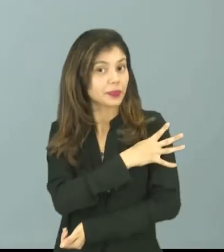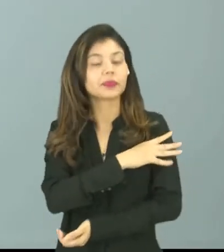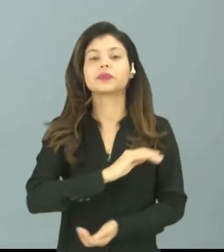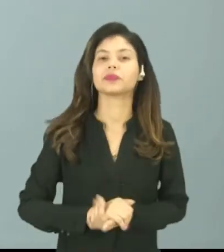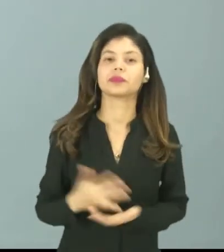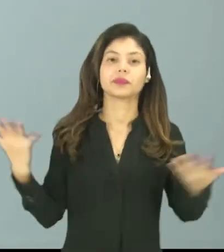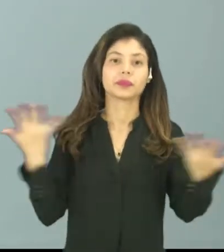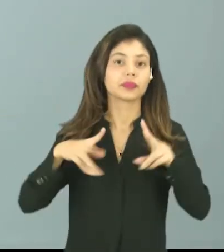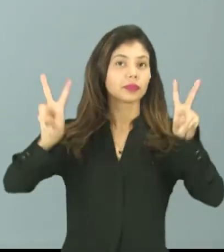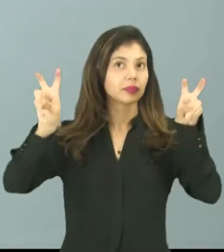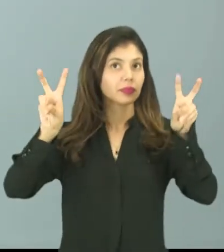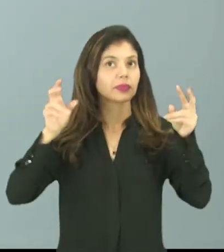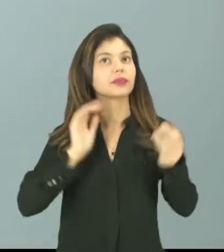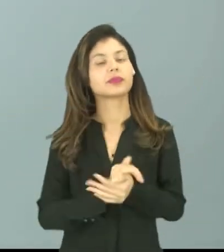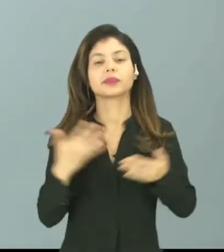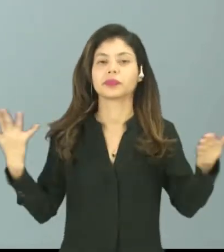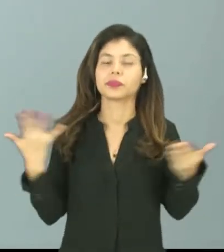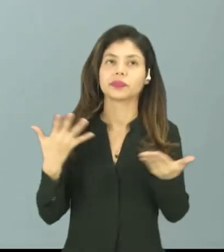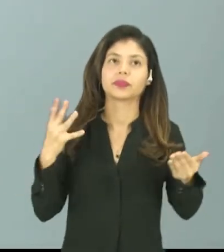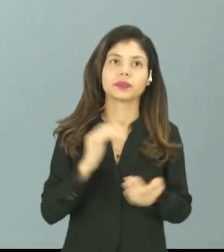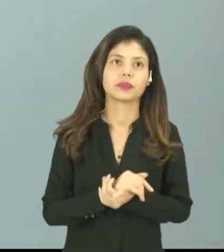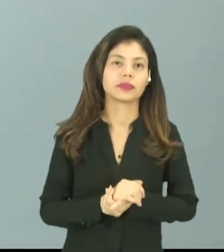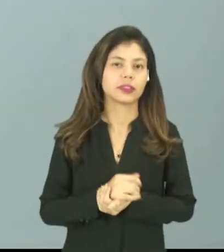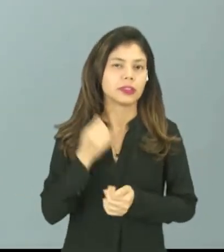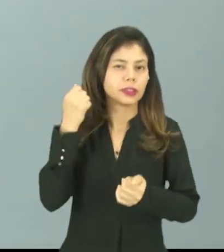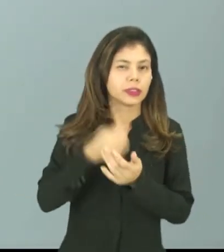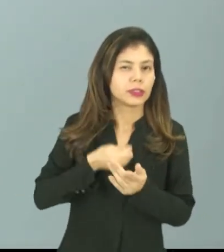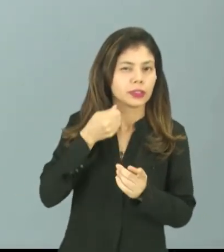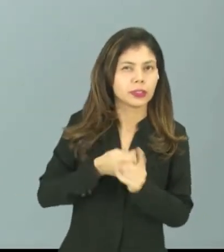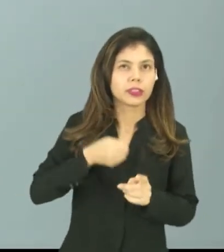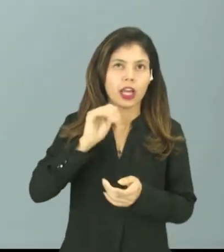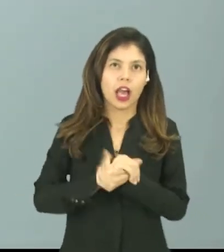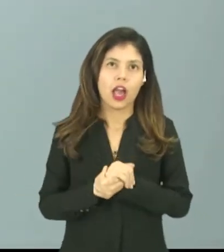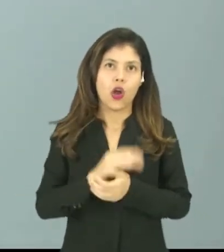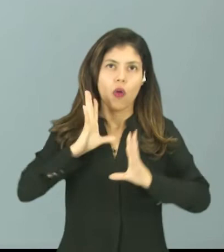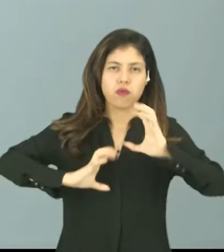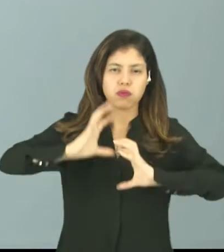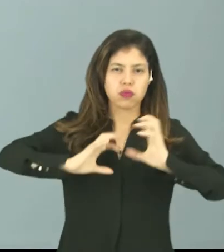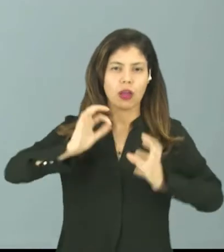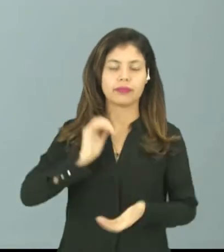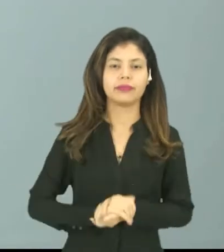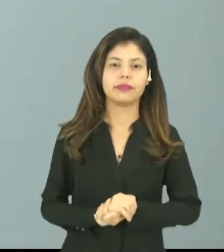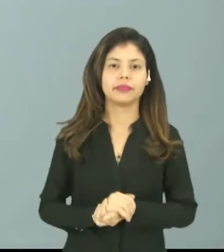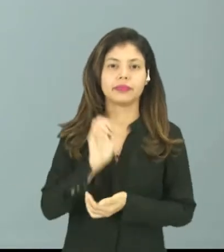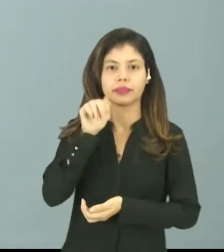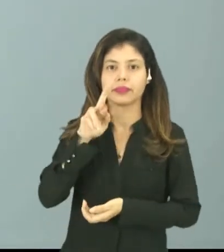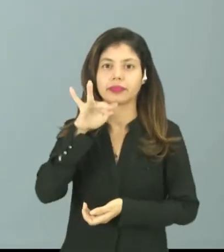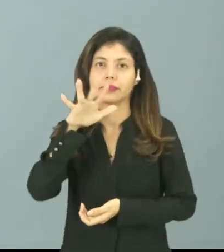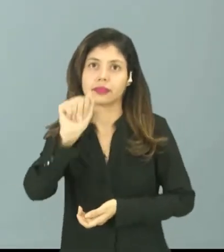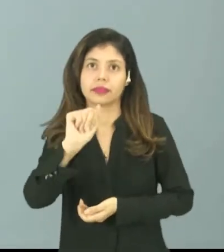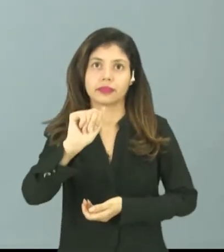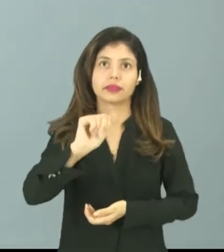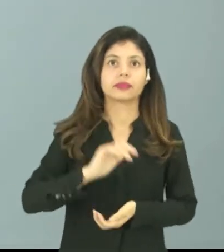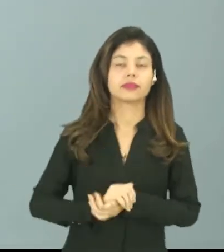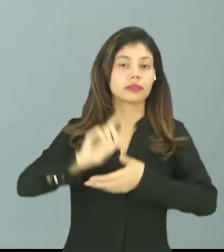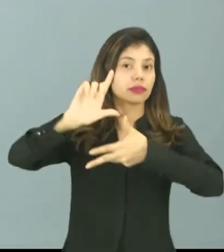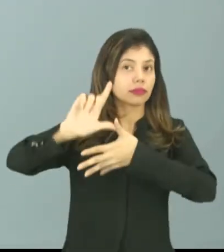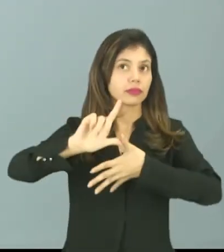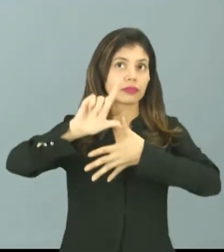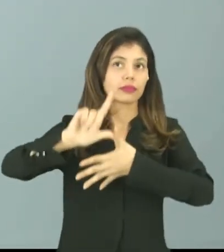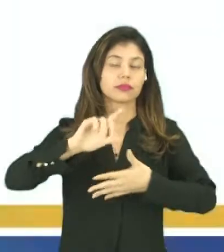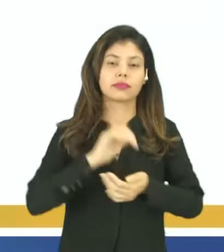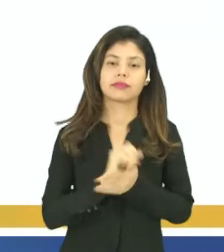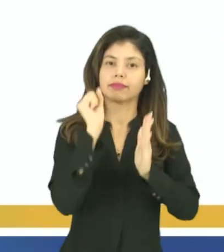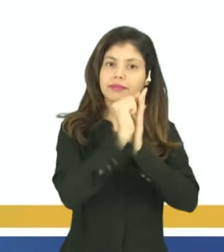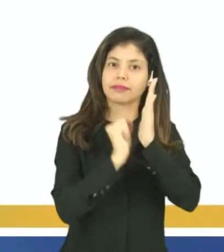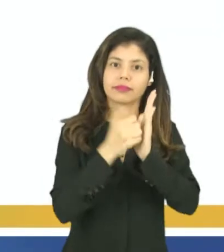E o nosso tema a ser abordado hoje é tensões e conflitos na América Latina no século XXI. Então